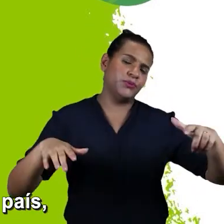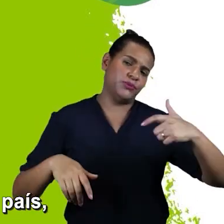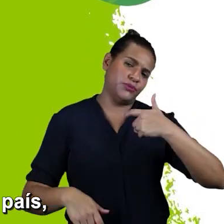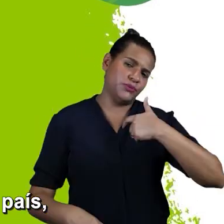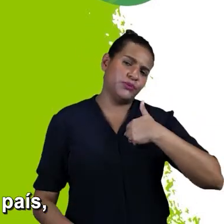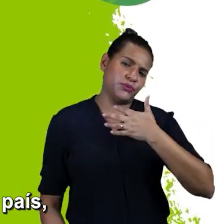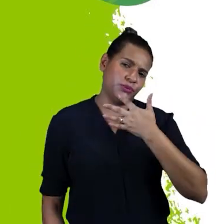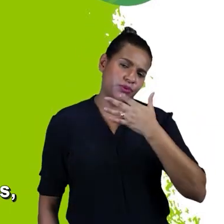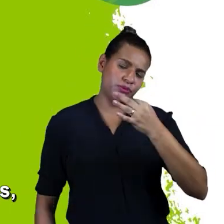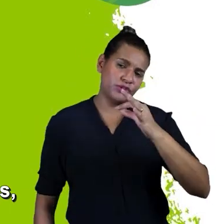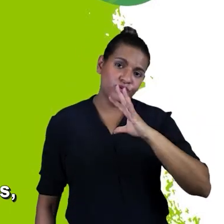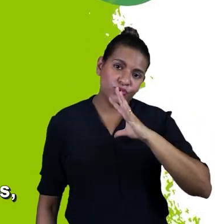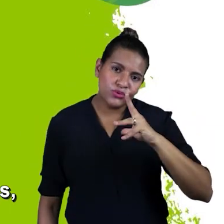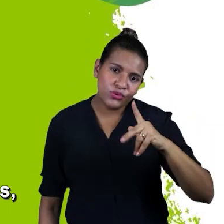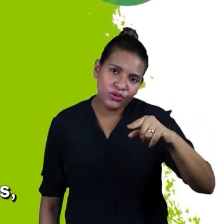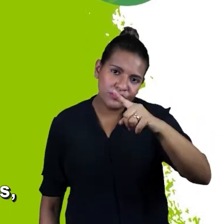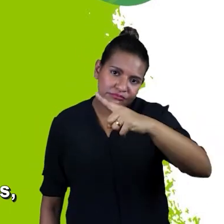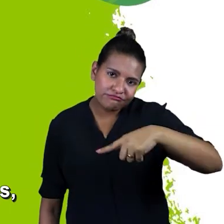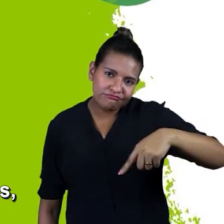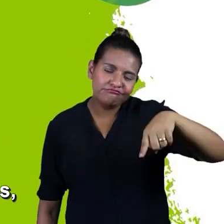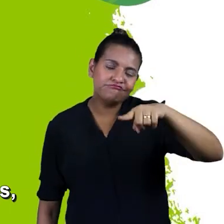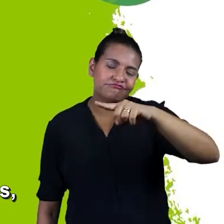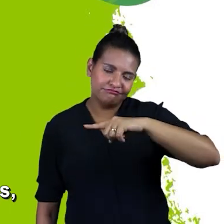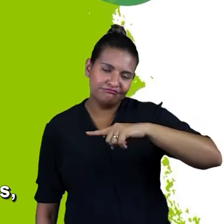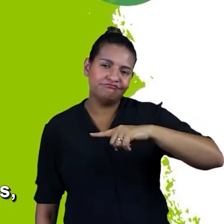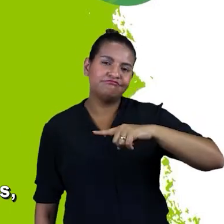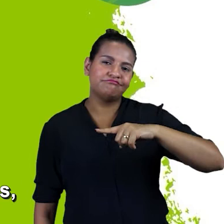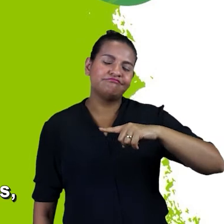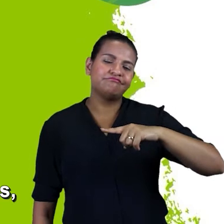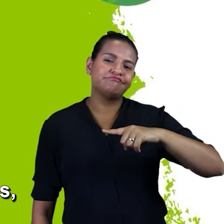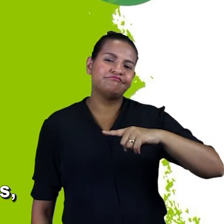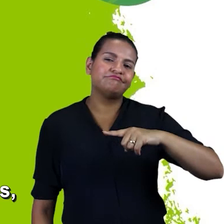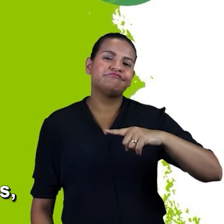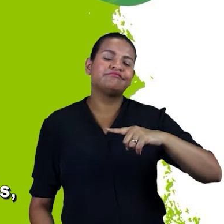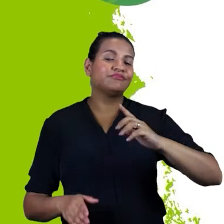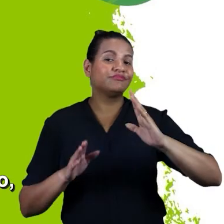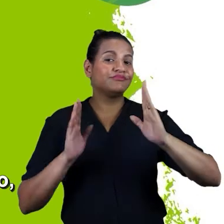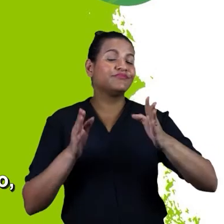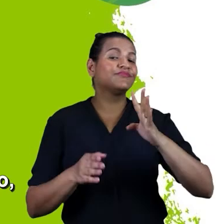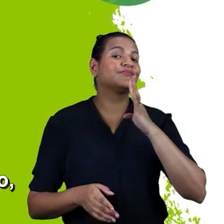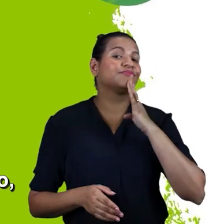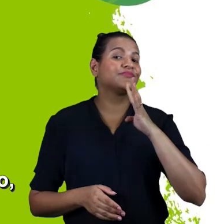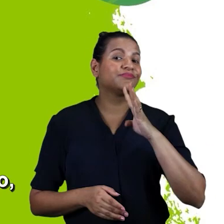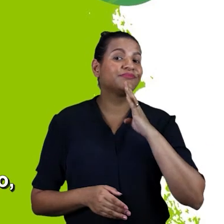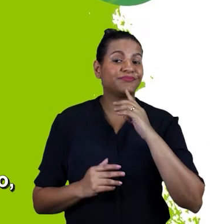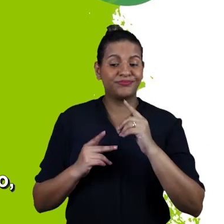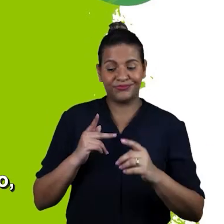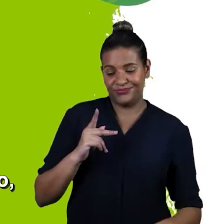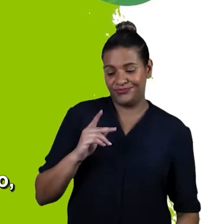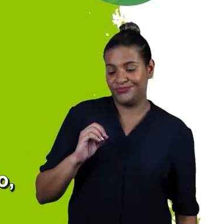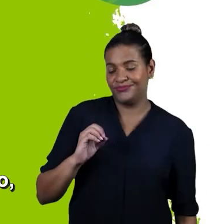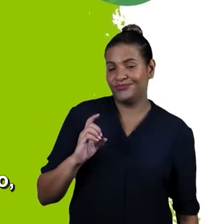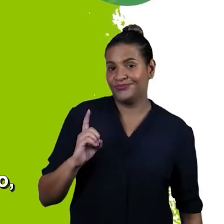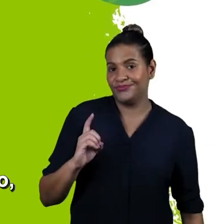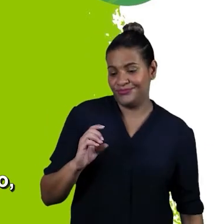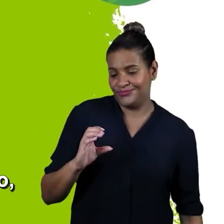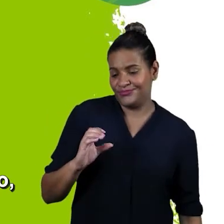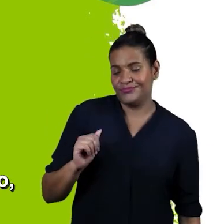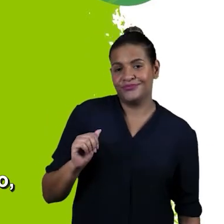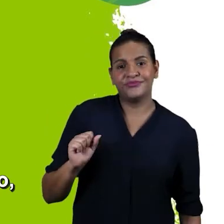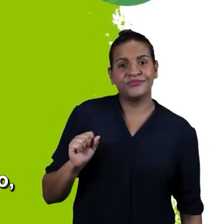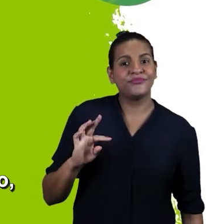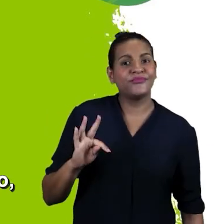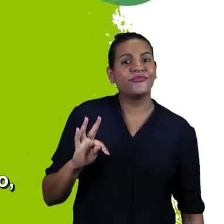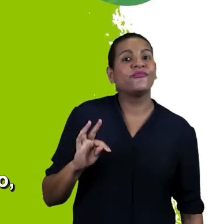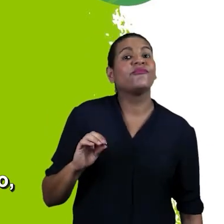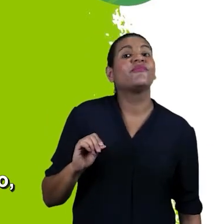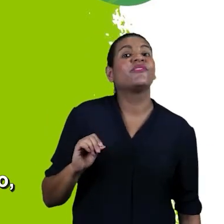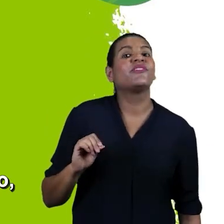no país hoje. Acredito que todos e todas vocês, inclusive quem está nos ouvindo também, já